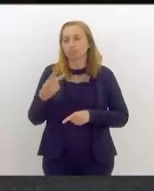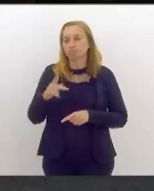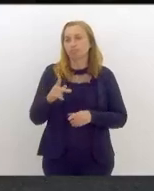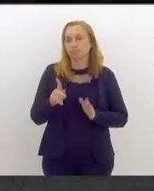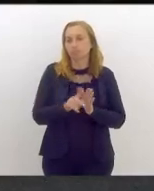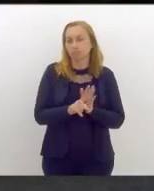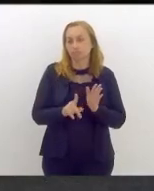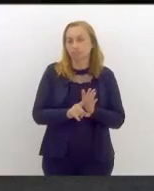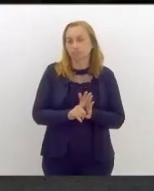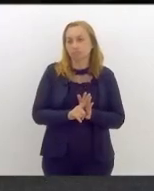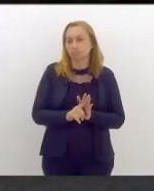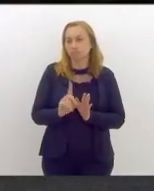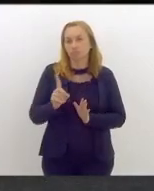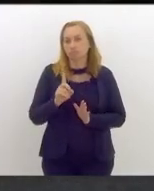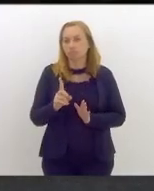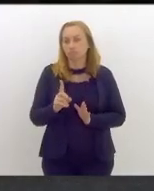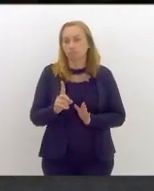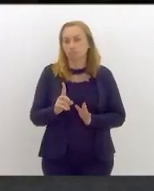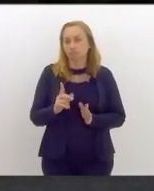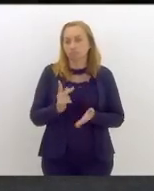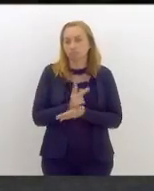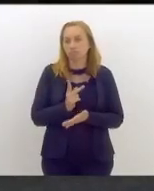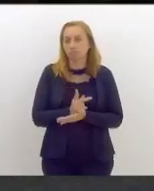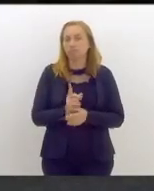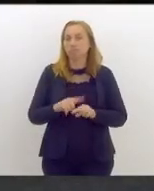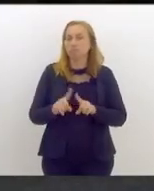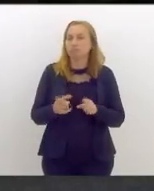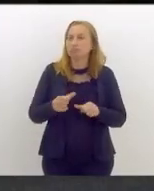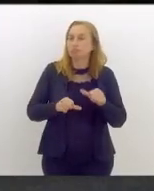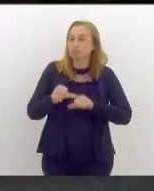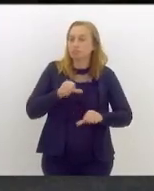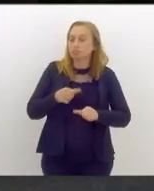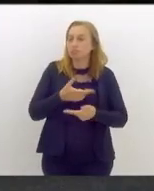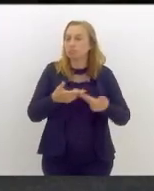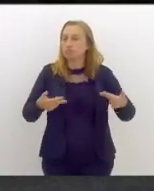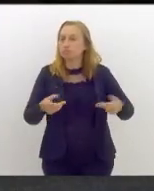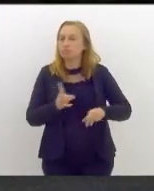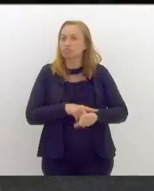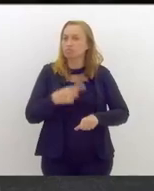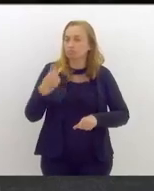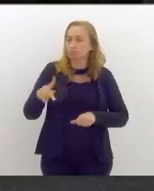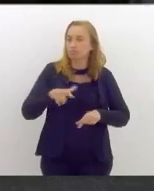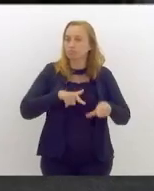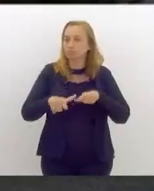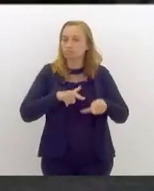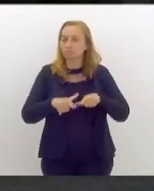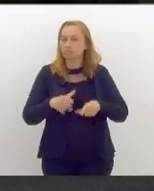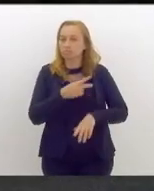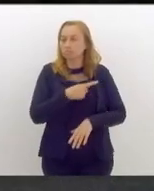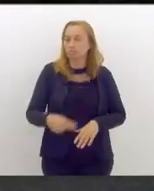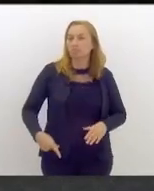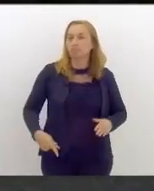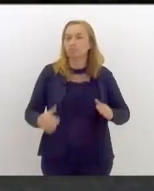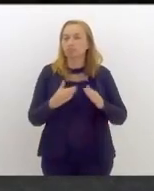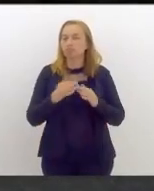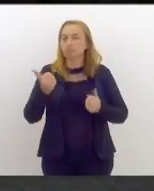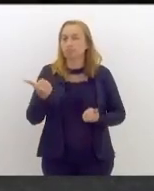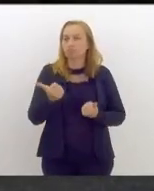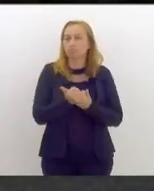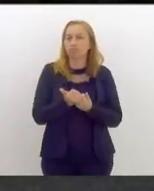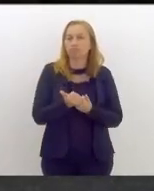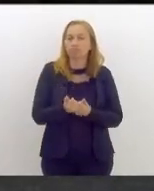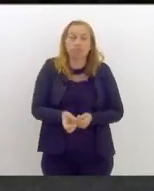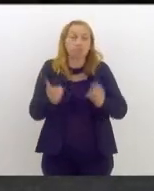diante anterior vossa excelência não é um ecocida ao contrário em vários momentos na sua trajetória como Deputado presidente da casa apoiou